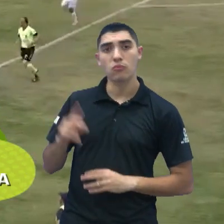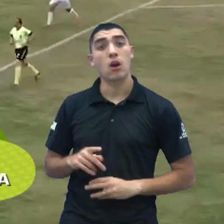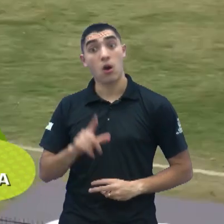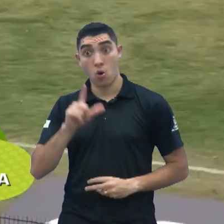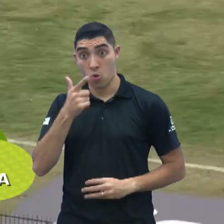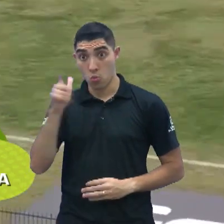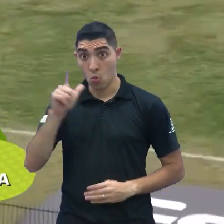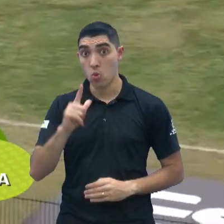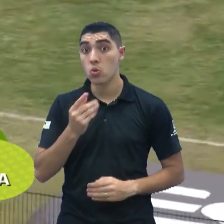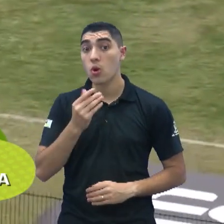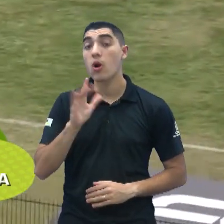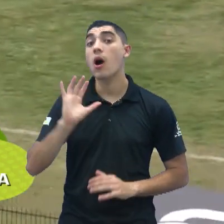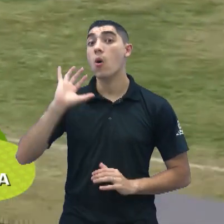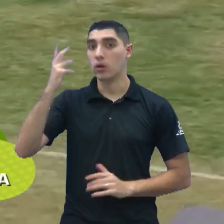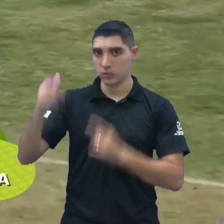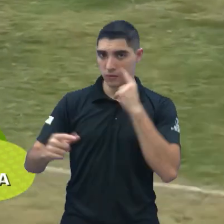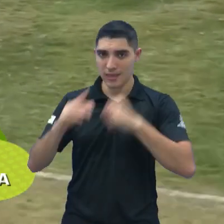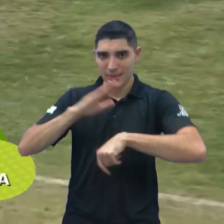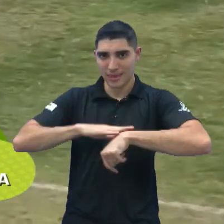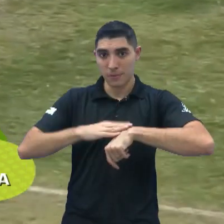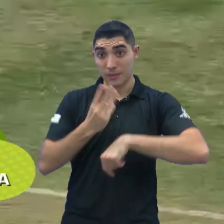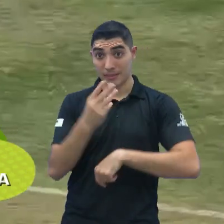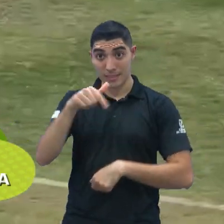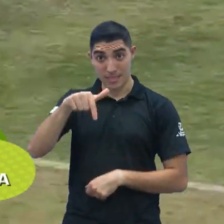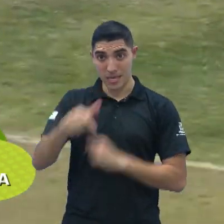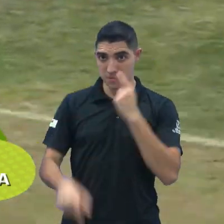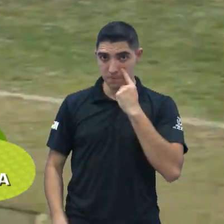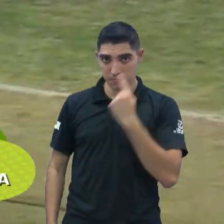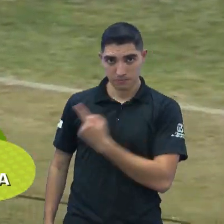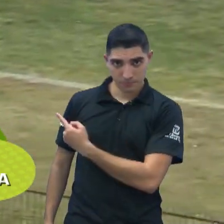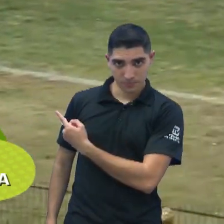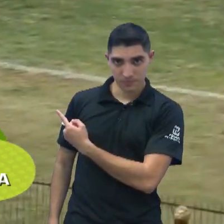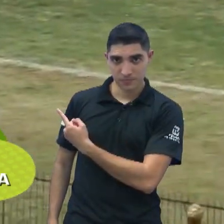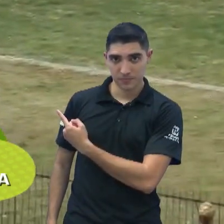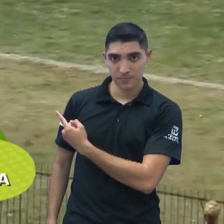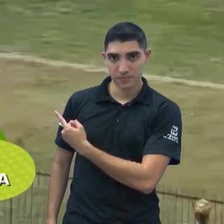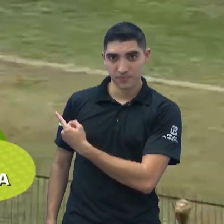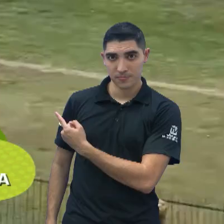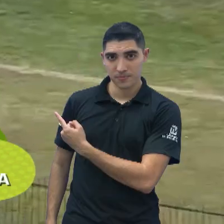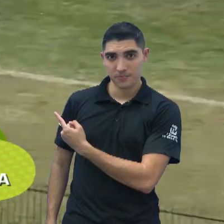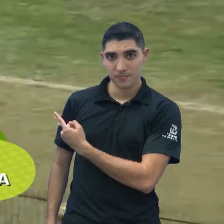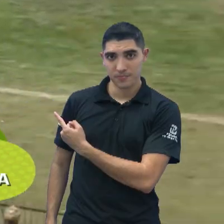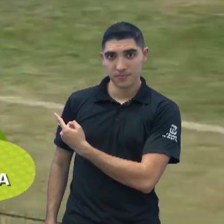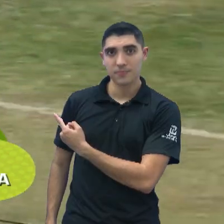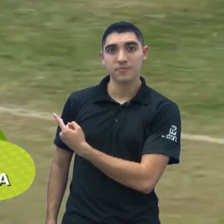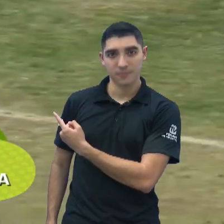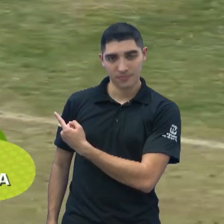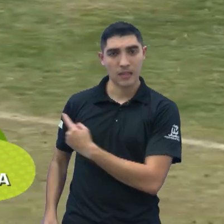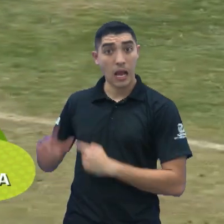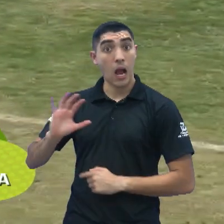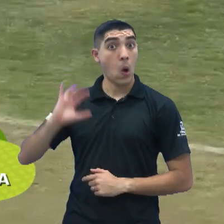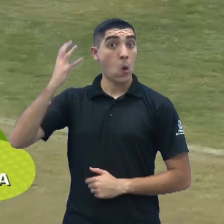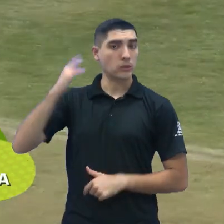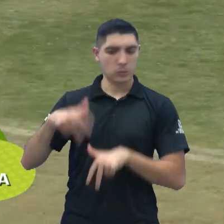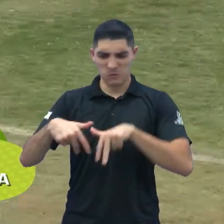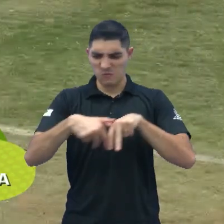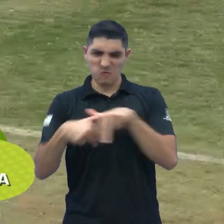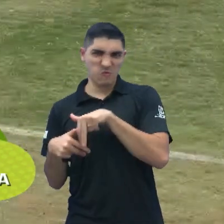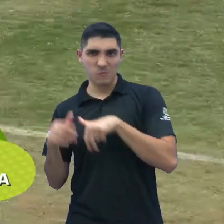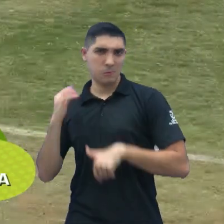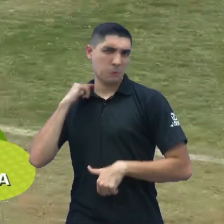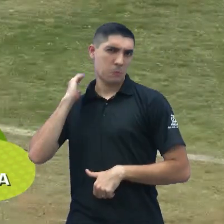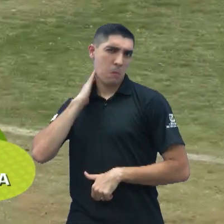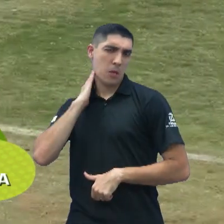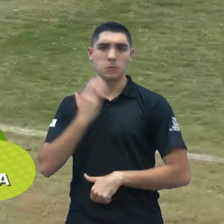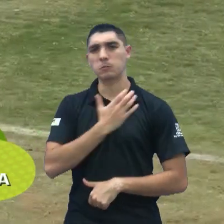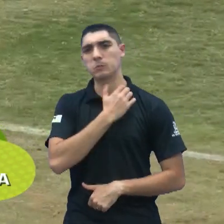nesse lance. Aos 37, Flávio Henrique do São José perdeu na ponta esquerda e puxou pelo pescoço o Wellington Petuba e